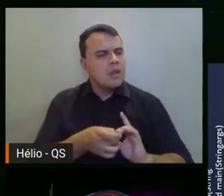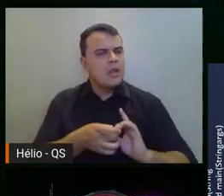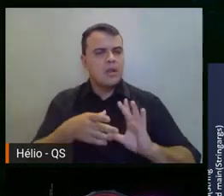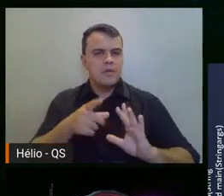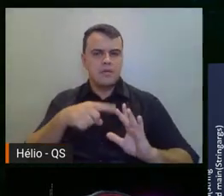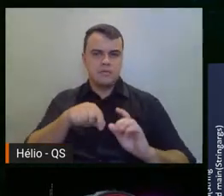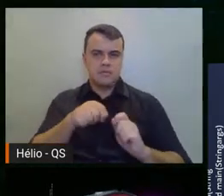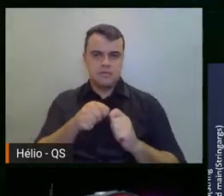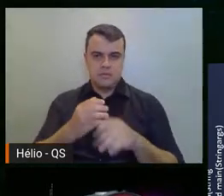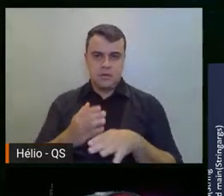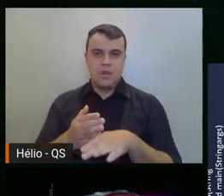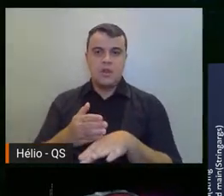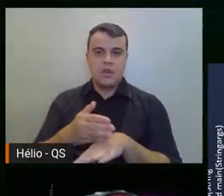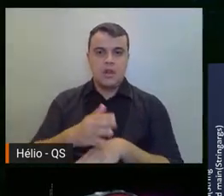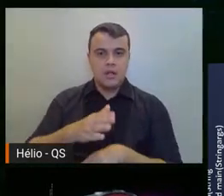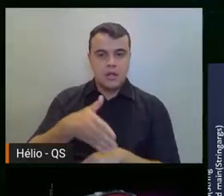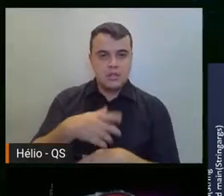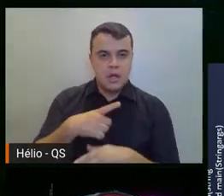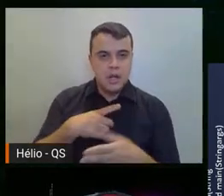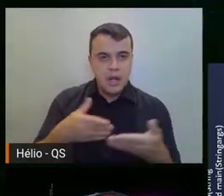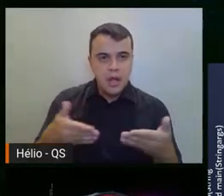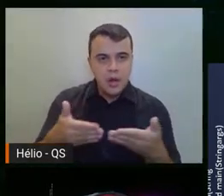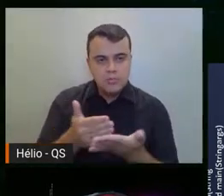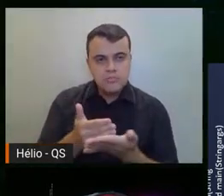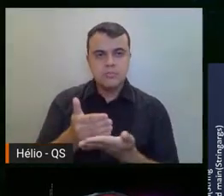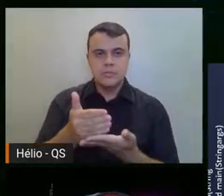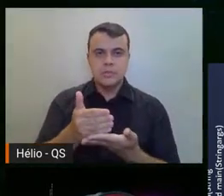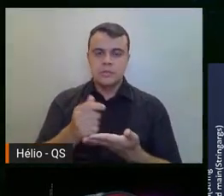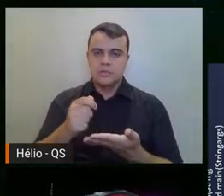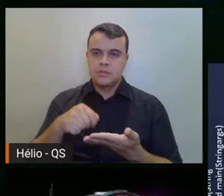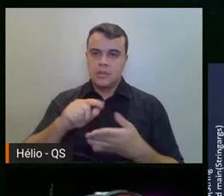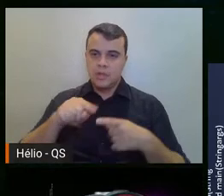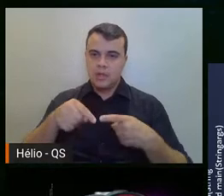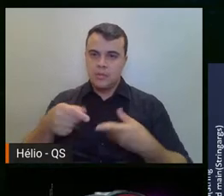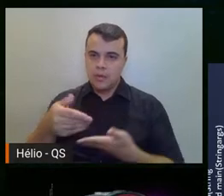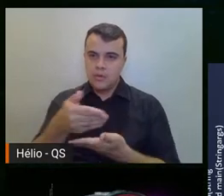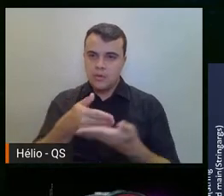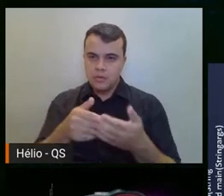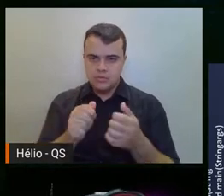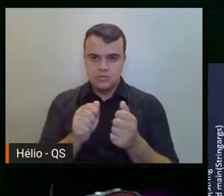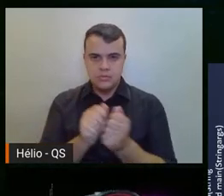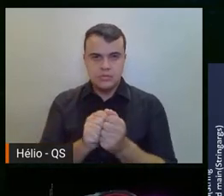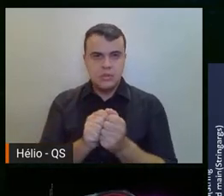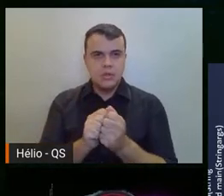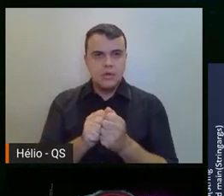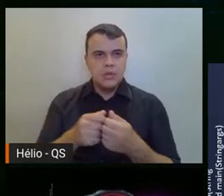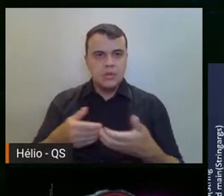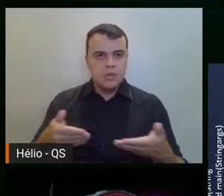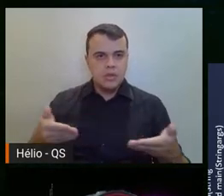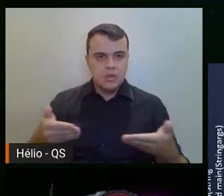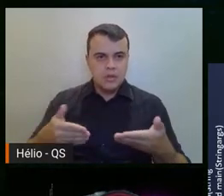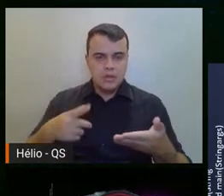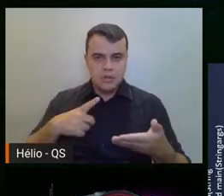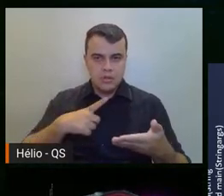para você entrar viu que a galera já tá entrando aqui em peso e daí depois eu compartilho aqui também é